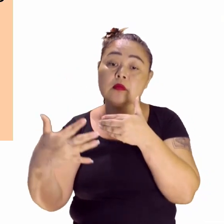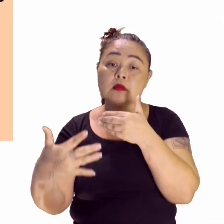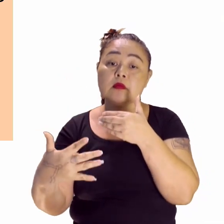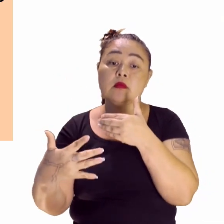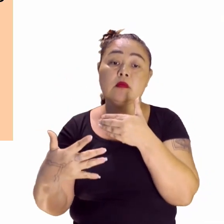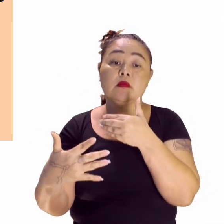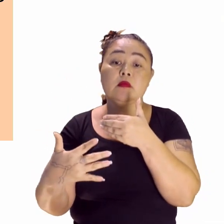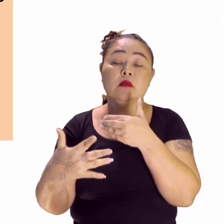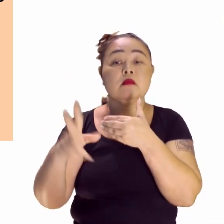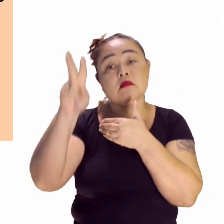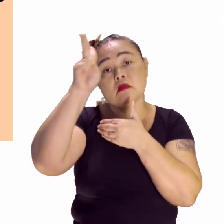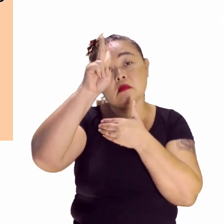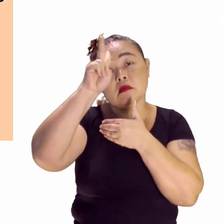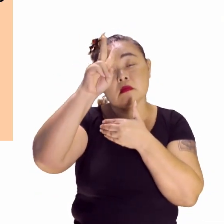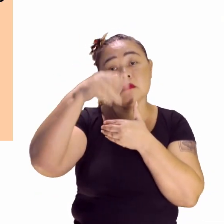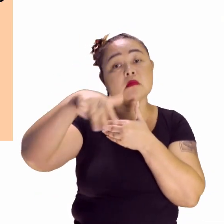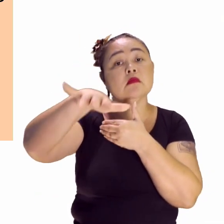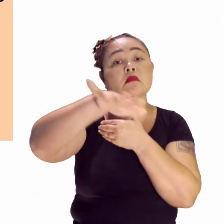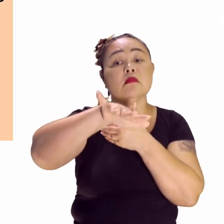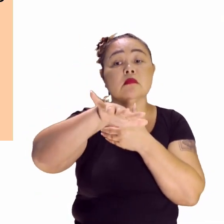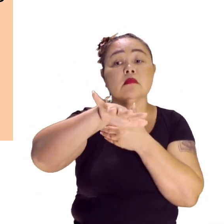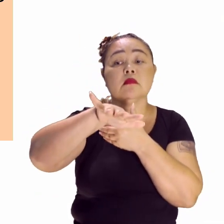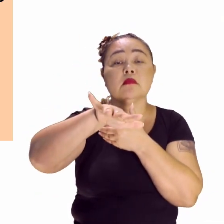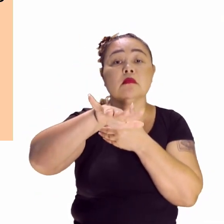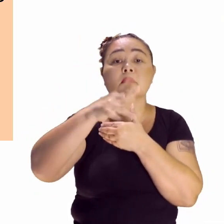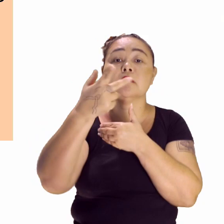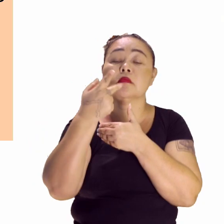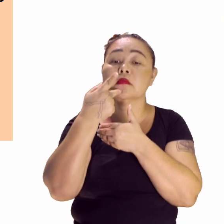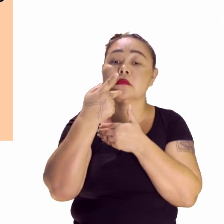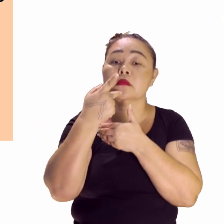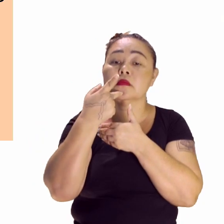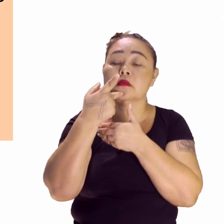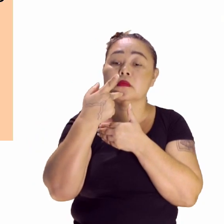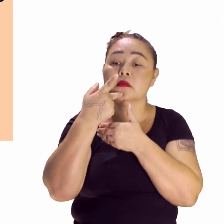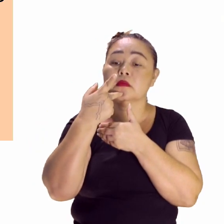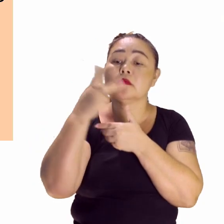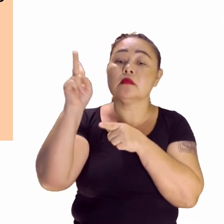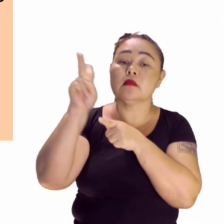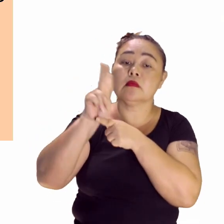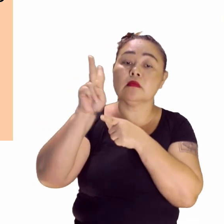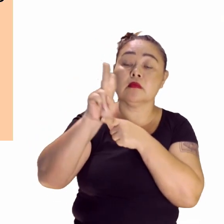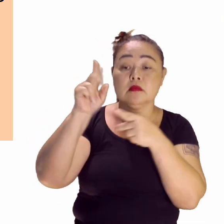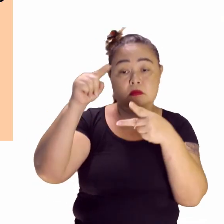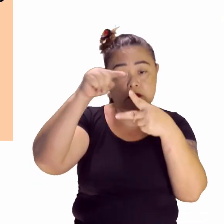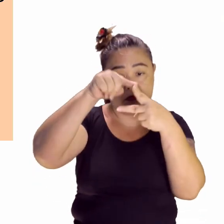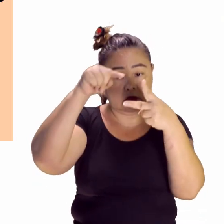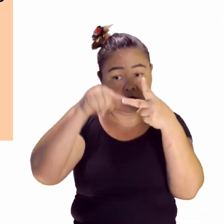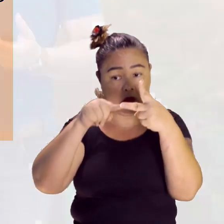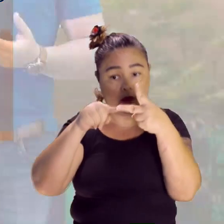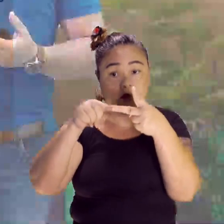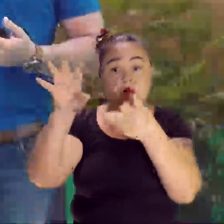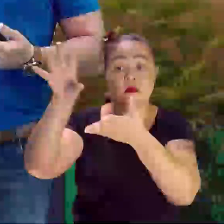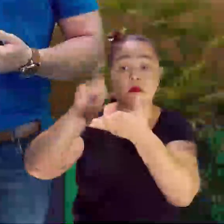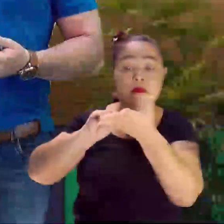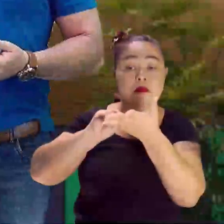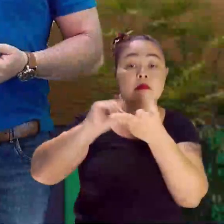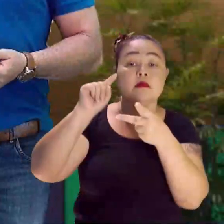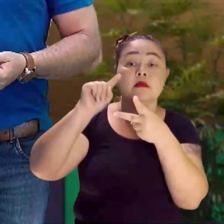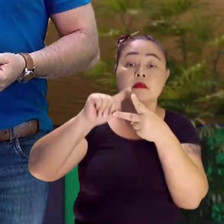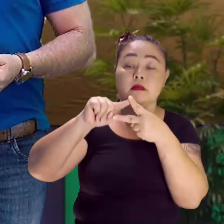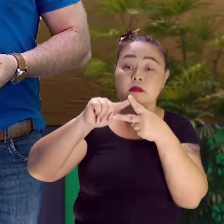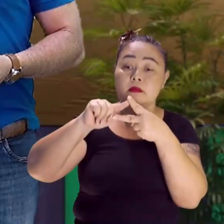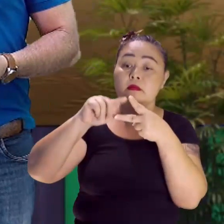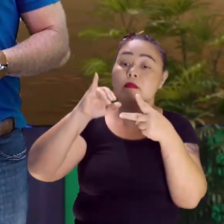o Seu Jorge Então vamos lembrar para o nosso aluno aqui quando falamos de produção da pecuária existe dois modelos a pecuária